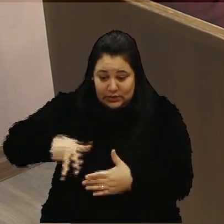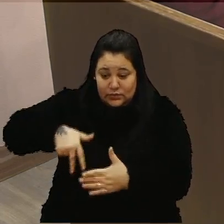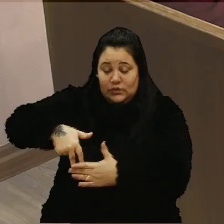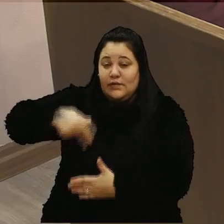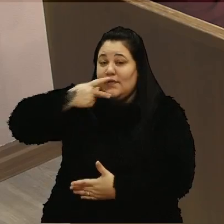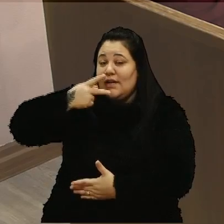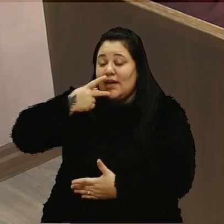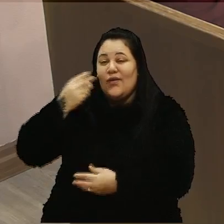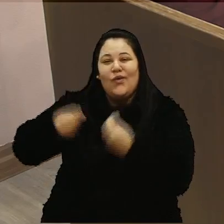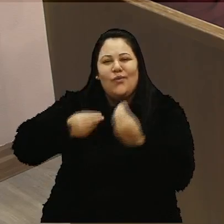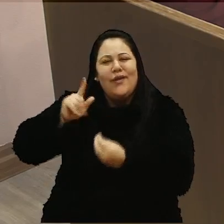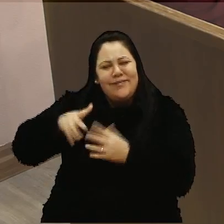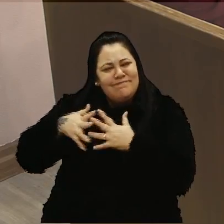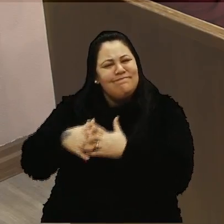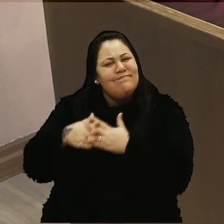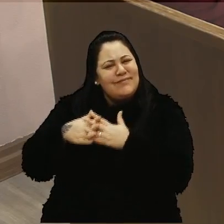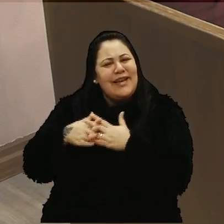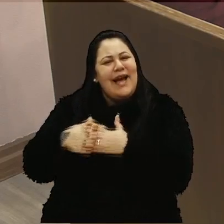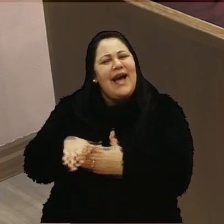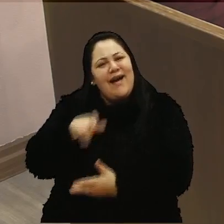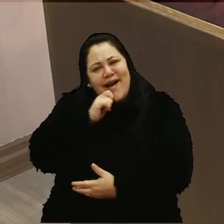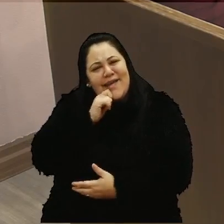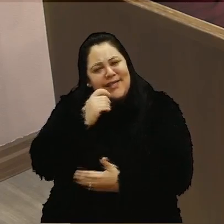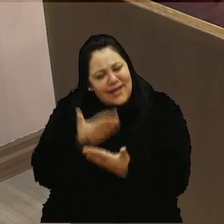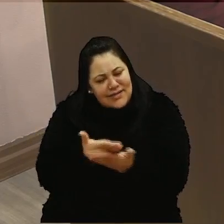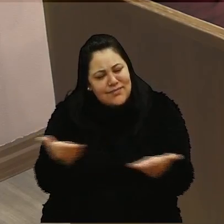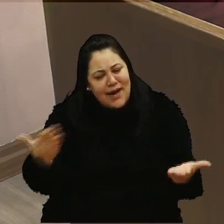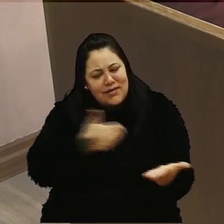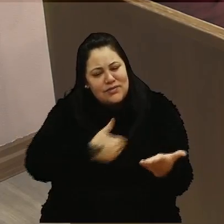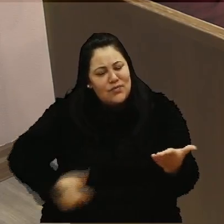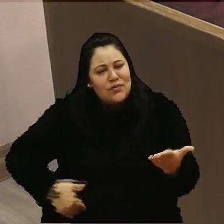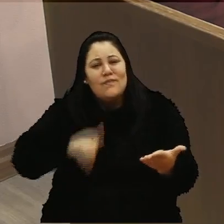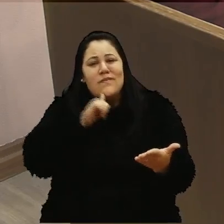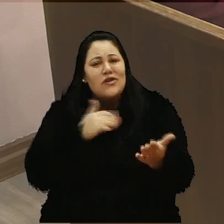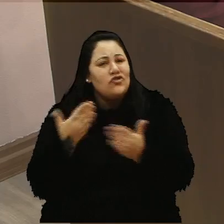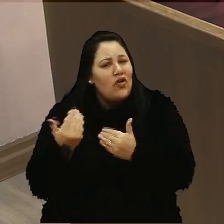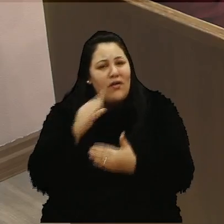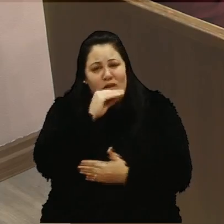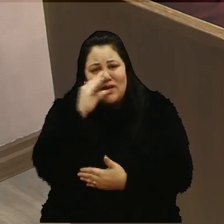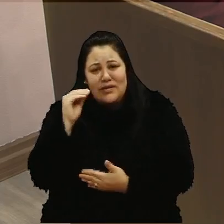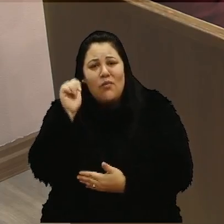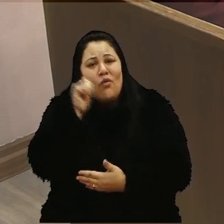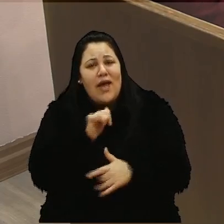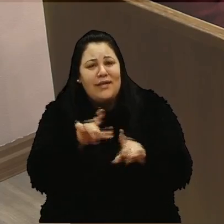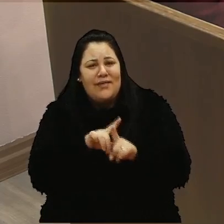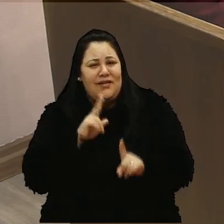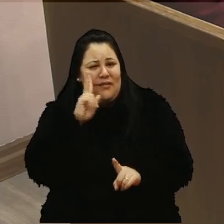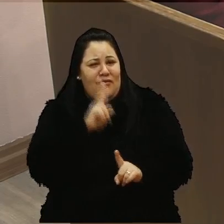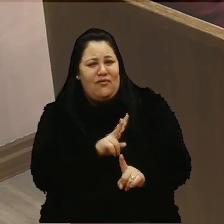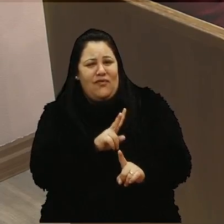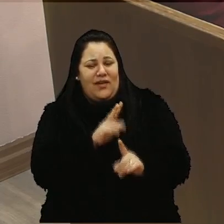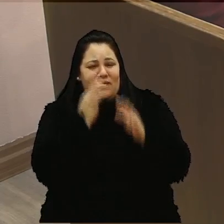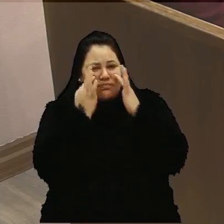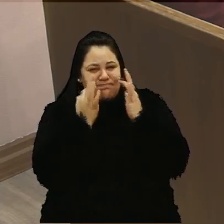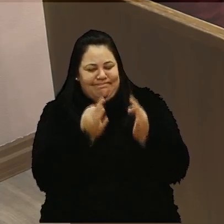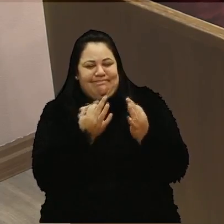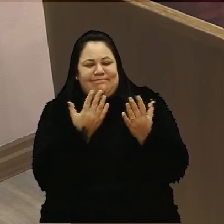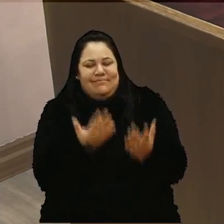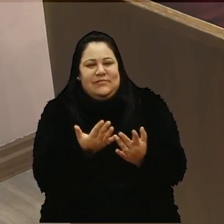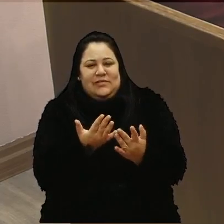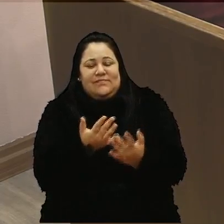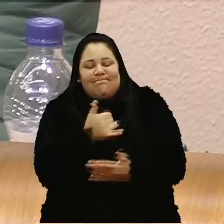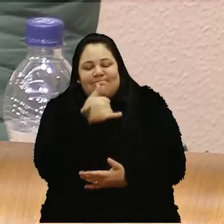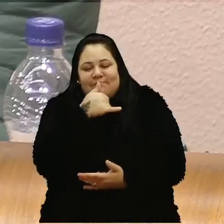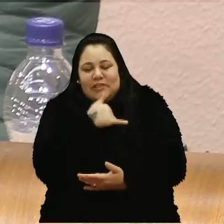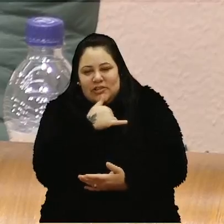é complicado ainda os espaços públicos para as meninas e para as mulheres. Então, quando vi aquela notícia, fiquei muito triste, porque se tratava de uma